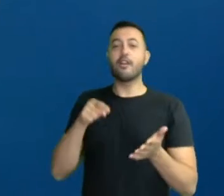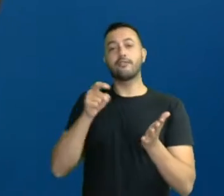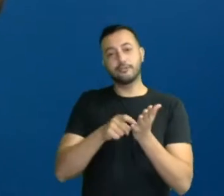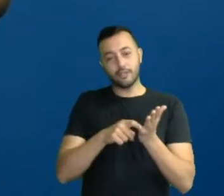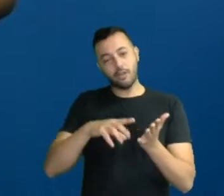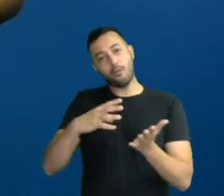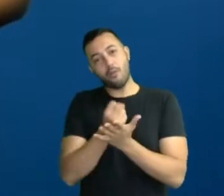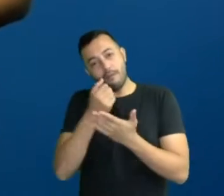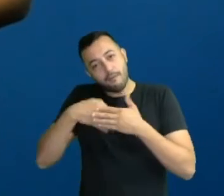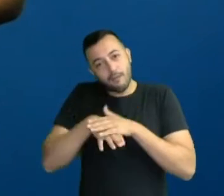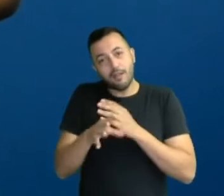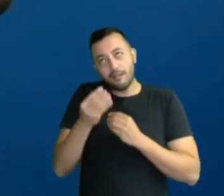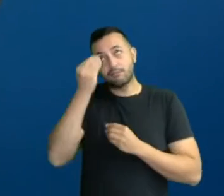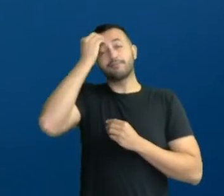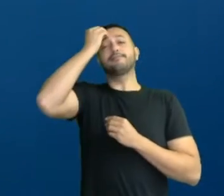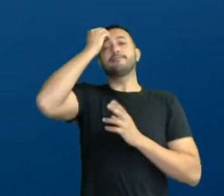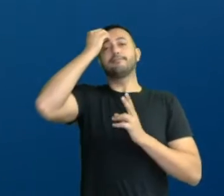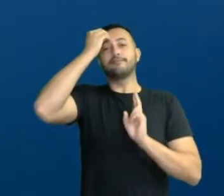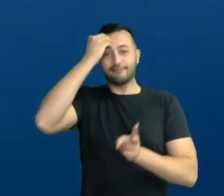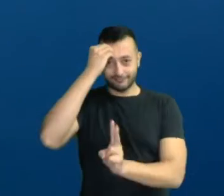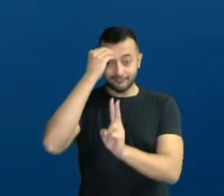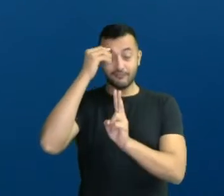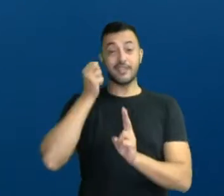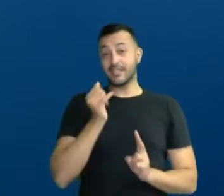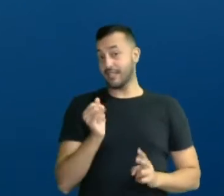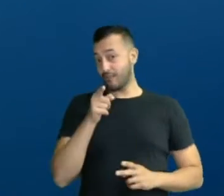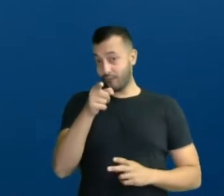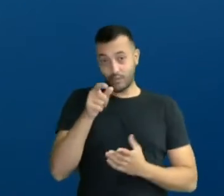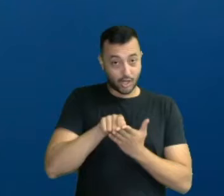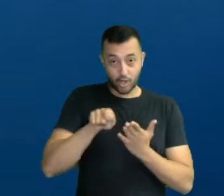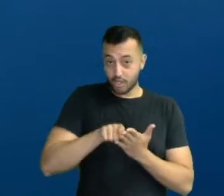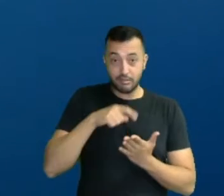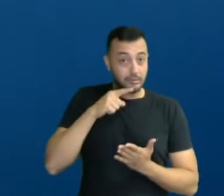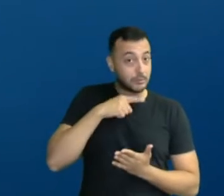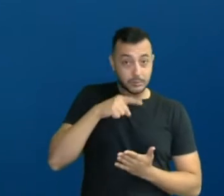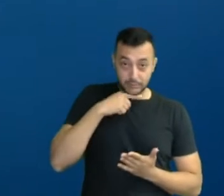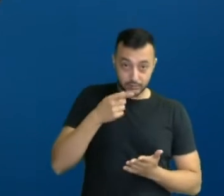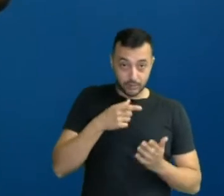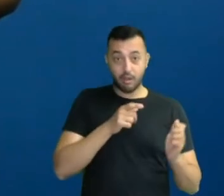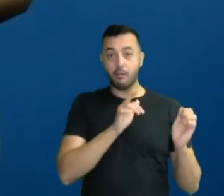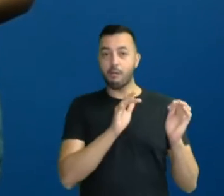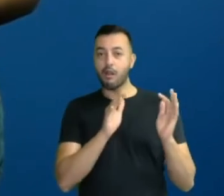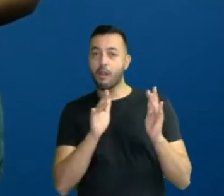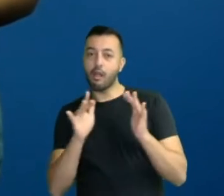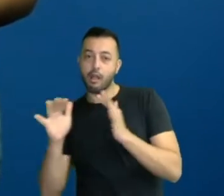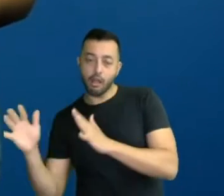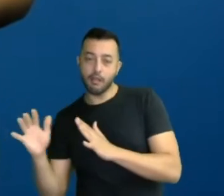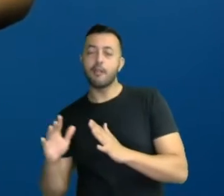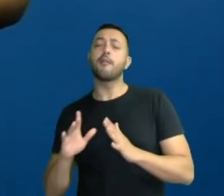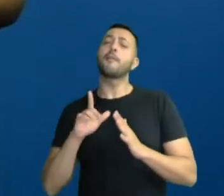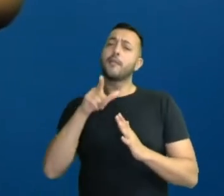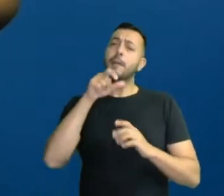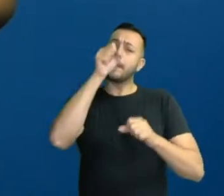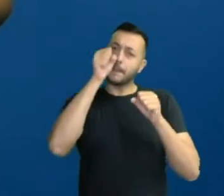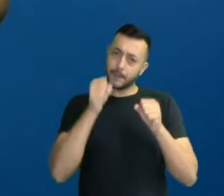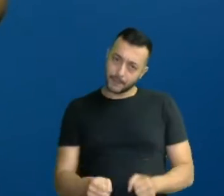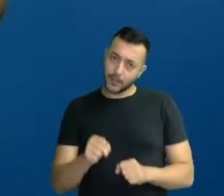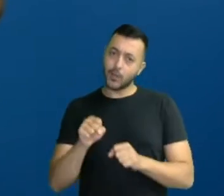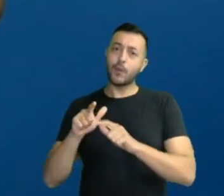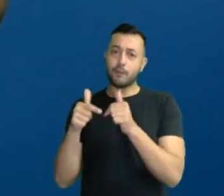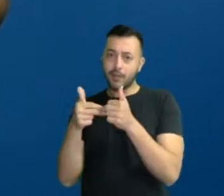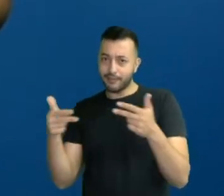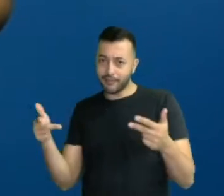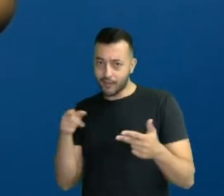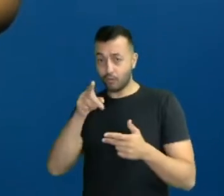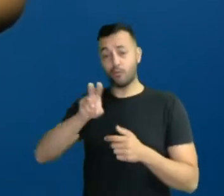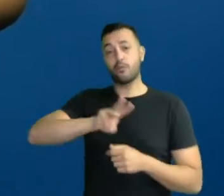bem guardadinho com vocês. E se você não conseguir copiar toda a aula durante o vídeo, você pode ir pegar esse material